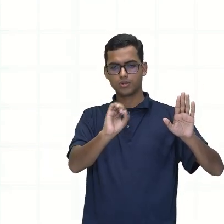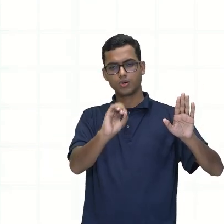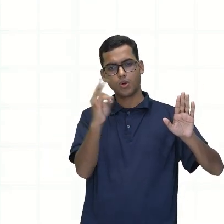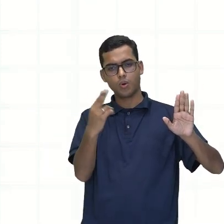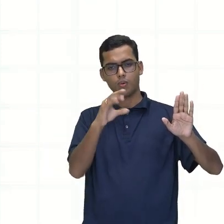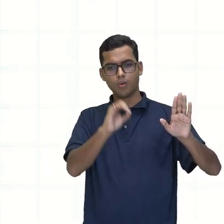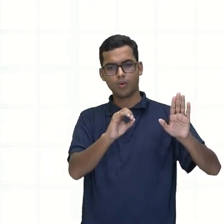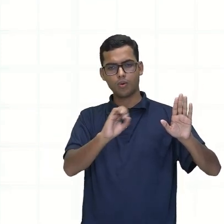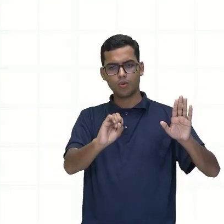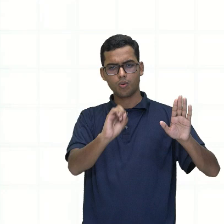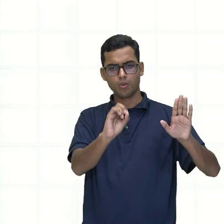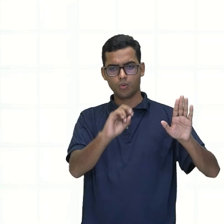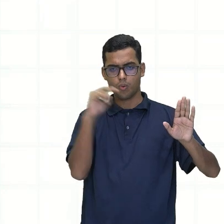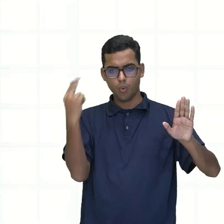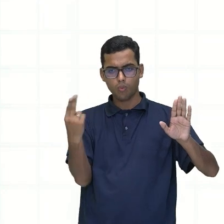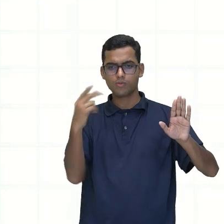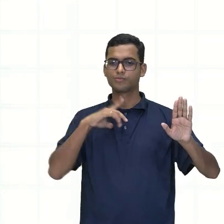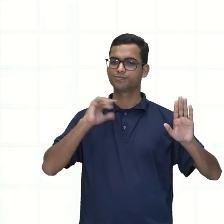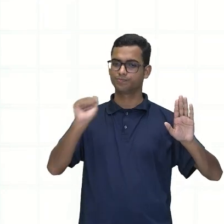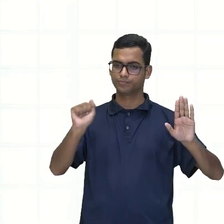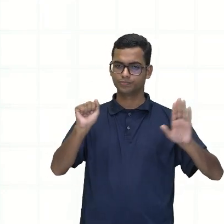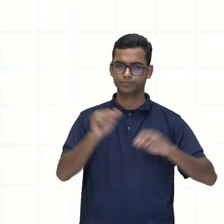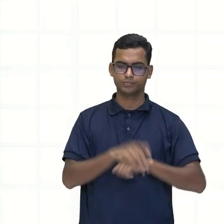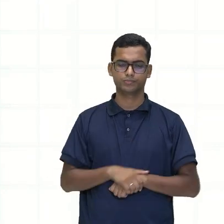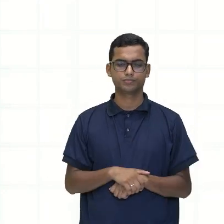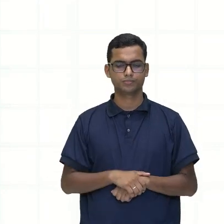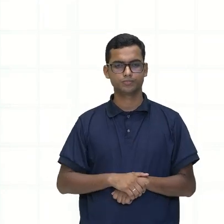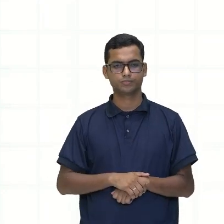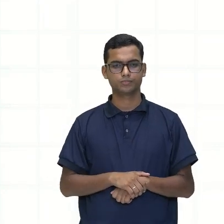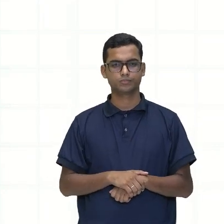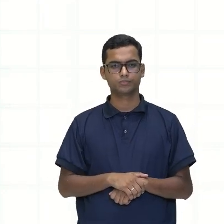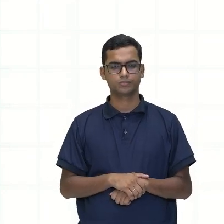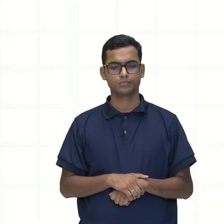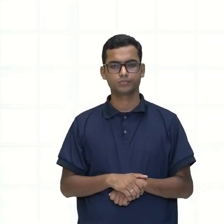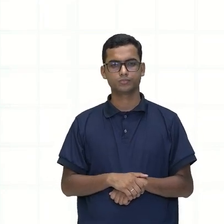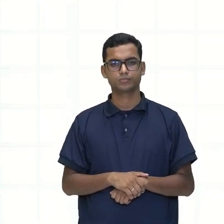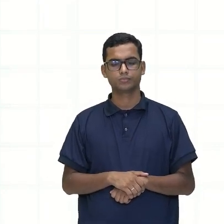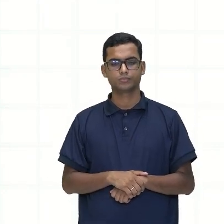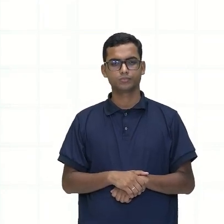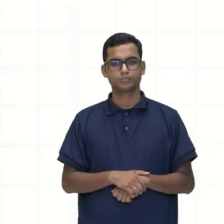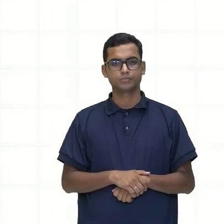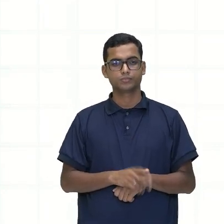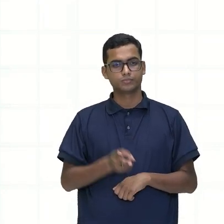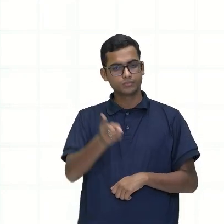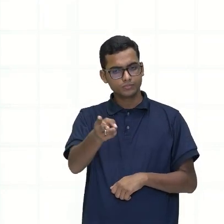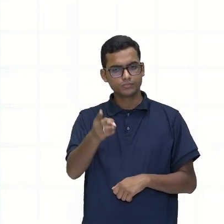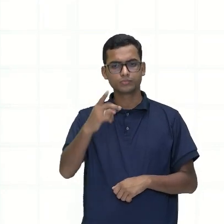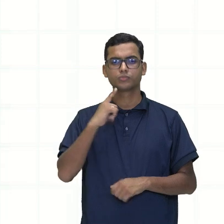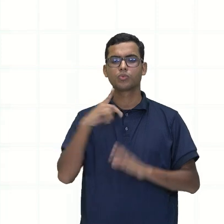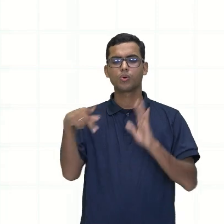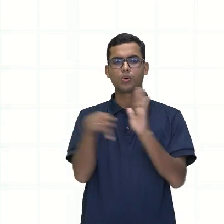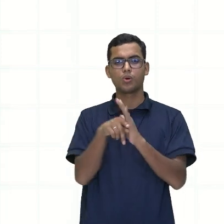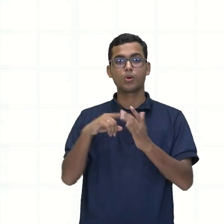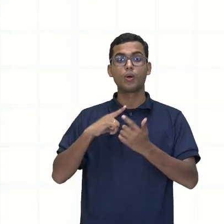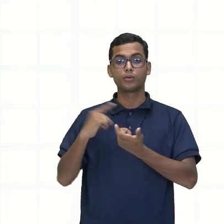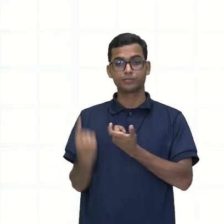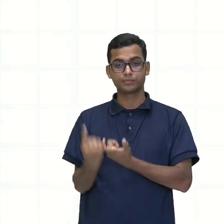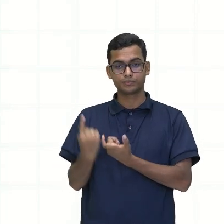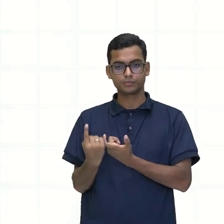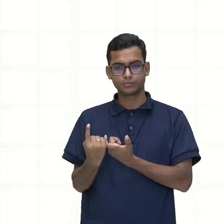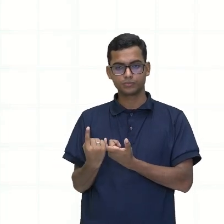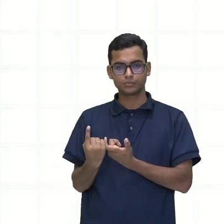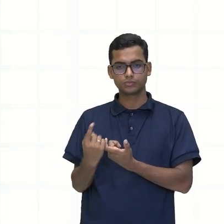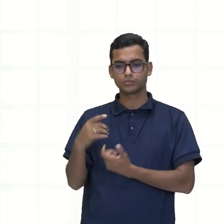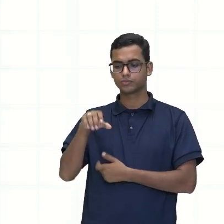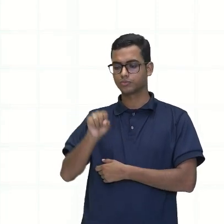com função de objeto do que? Do singular, ok, people? A gente viu, acabou de ver do singular, tá? Então,